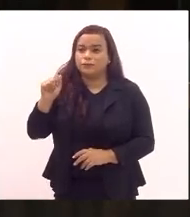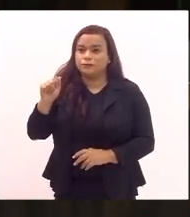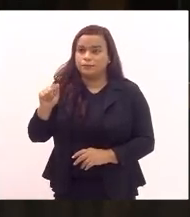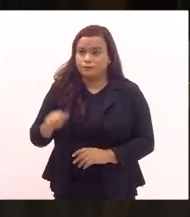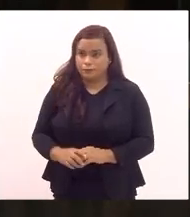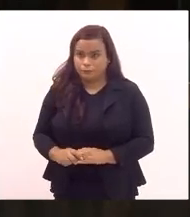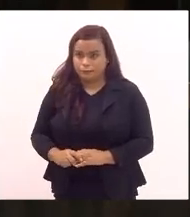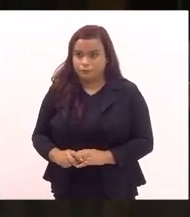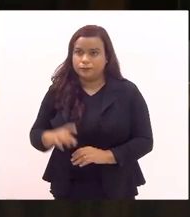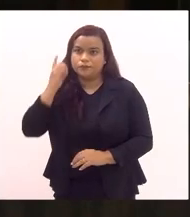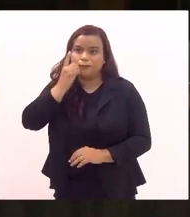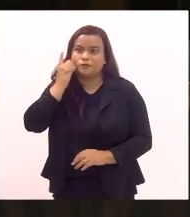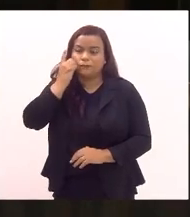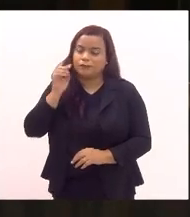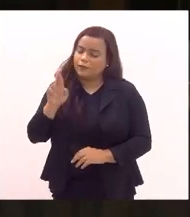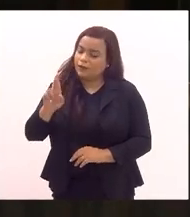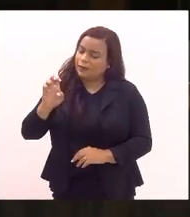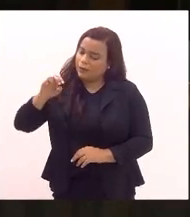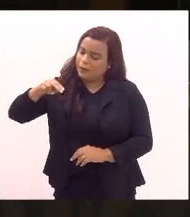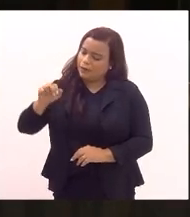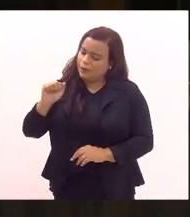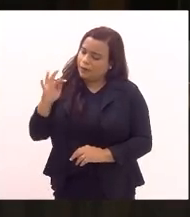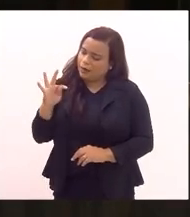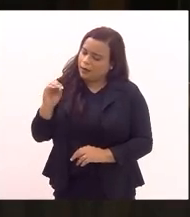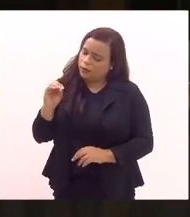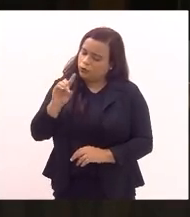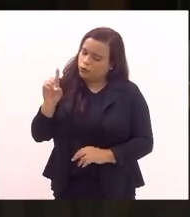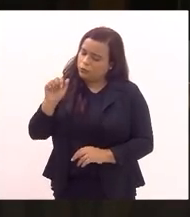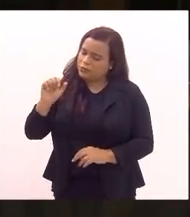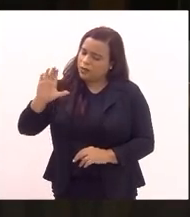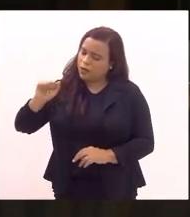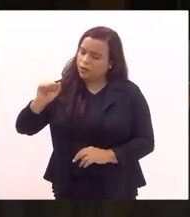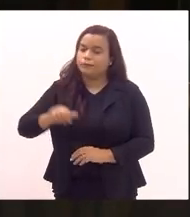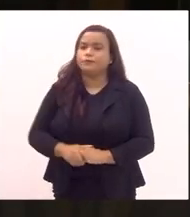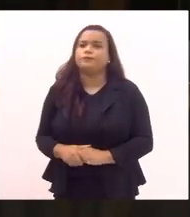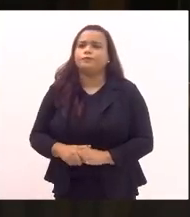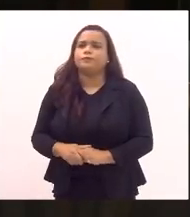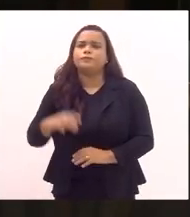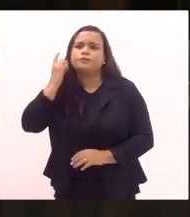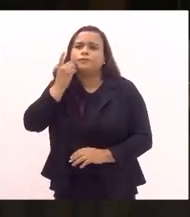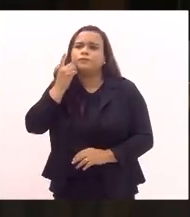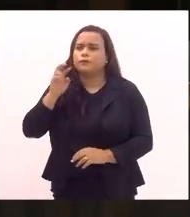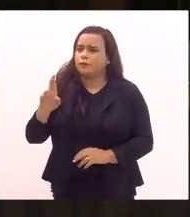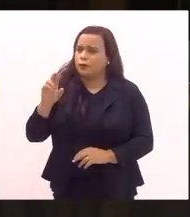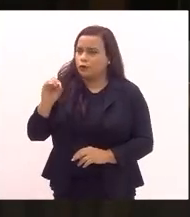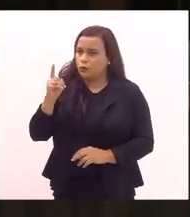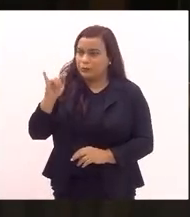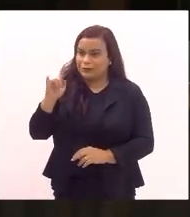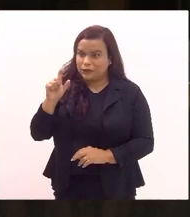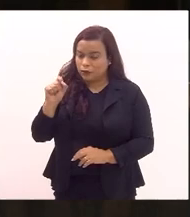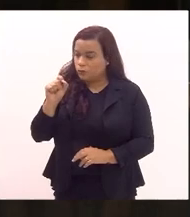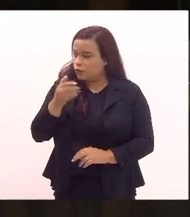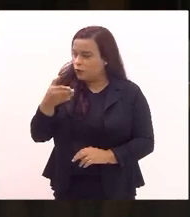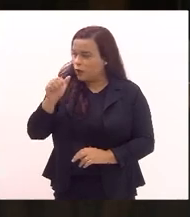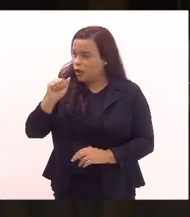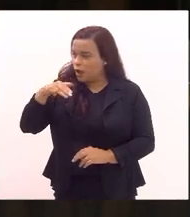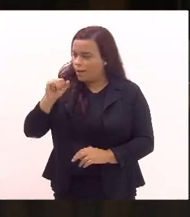deputada estadual Renato Zaca Deputado Renato Zaca Deputado Rodrigo Amorim